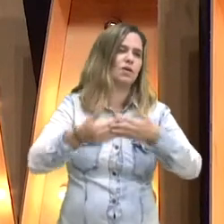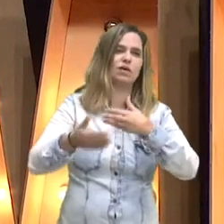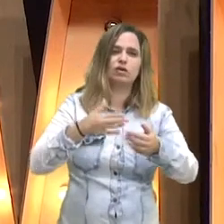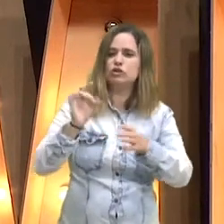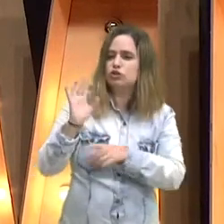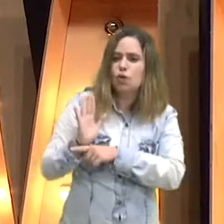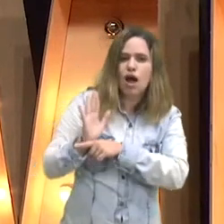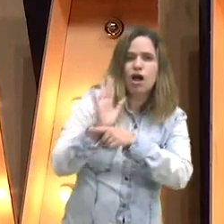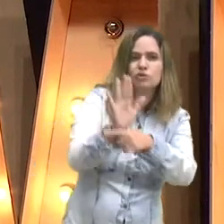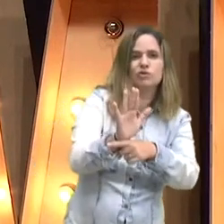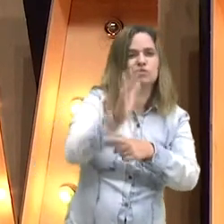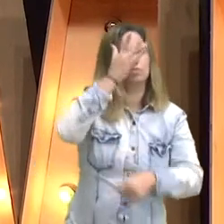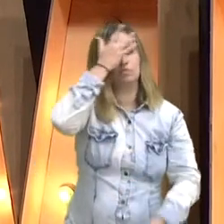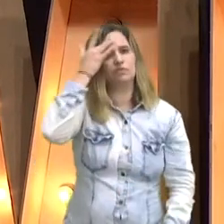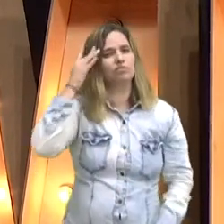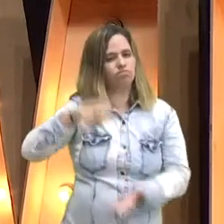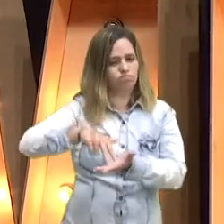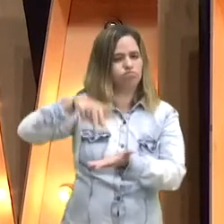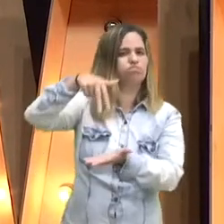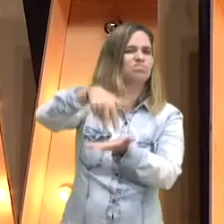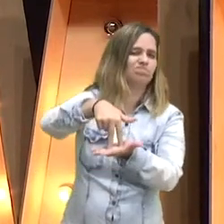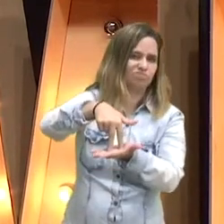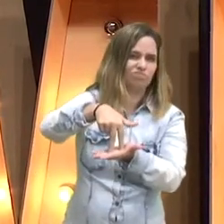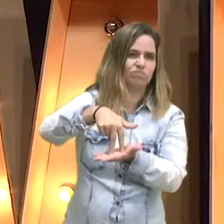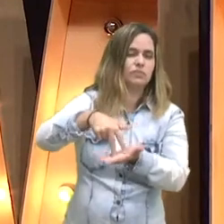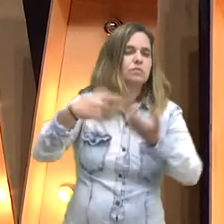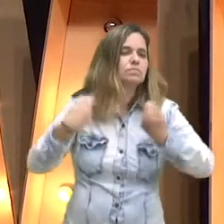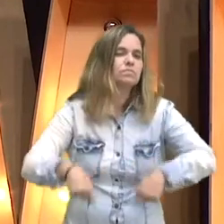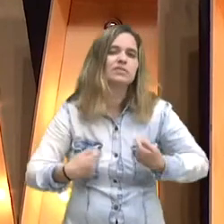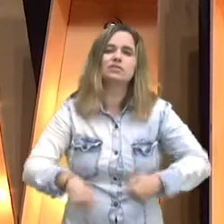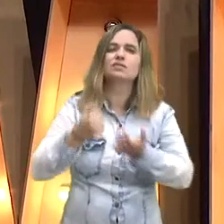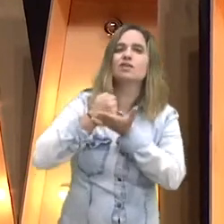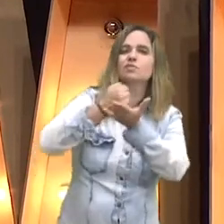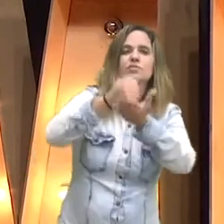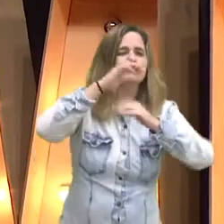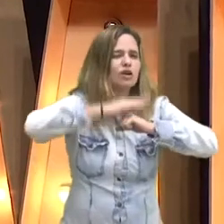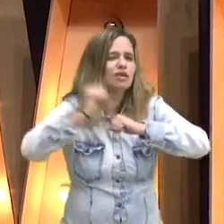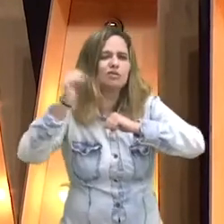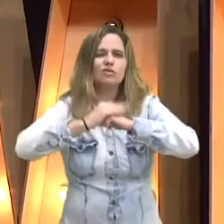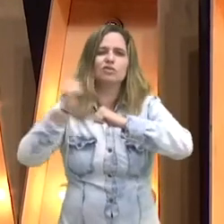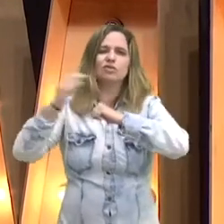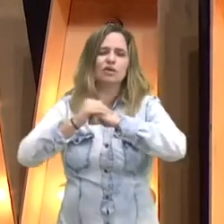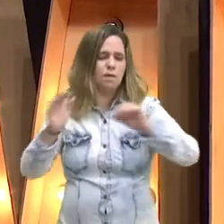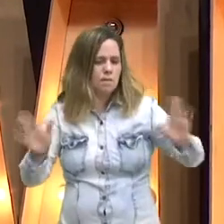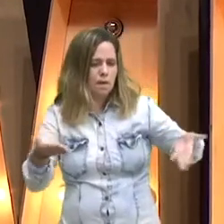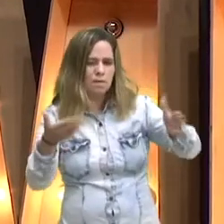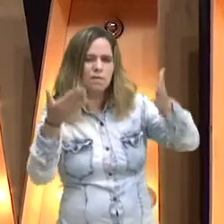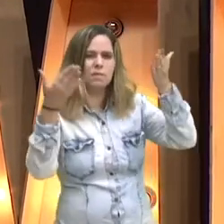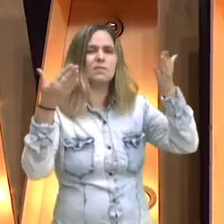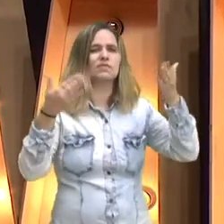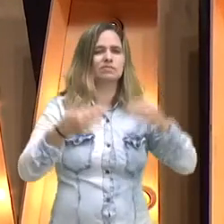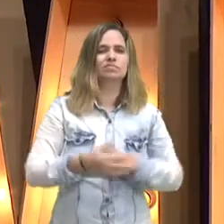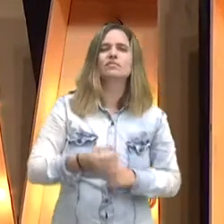a pessoa a se levantar. Não. Que precisa de apoio, de carinho, de palavra de incentivo, palavra motivadora, palavra